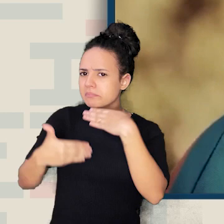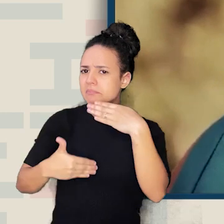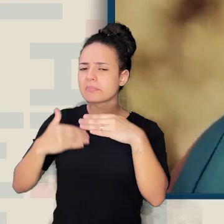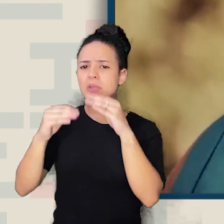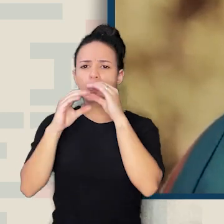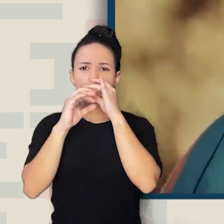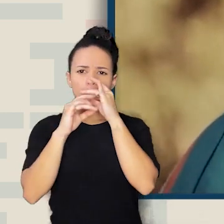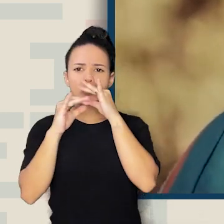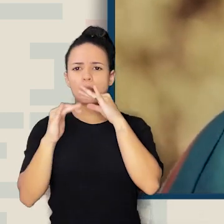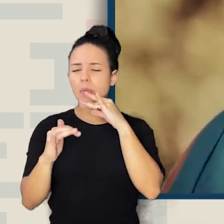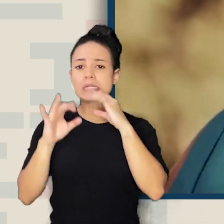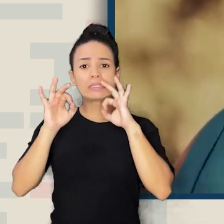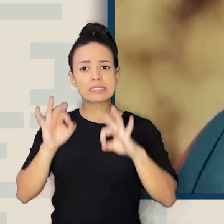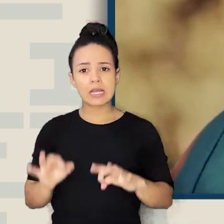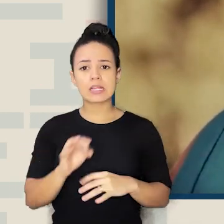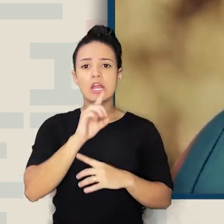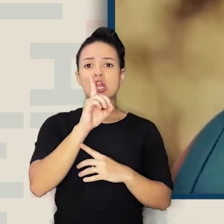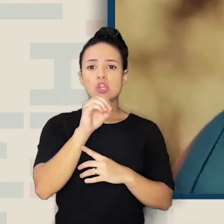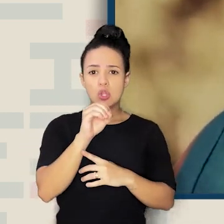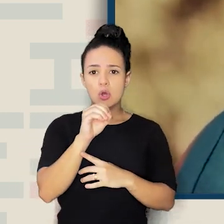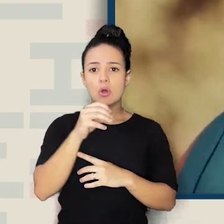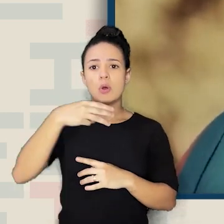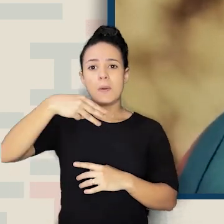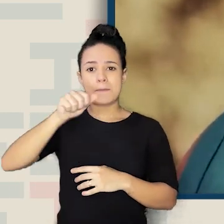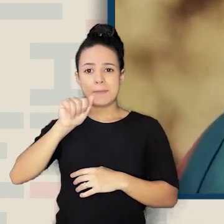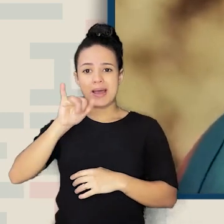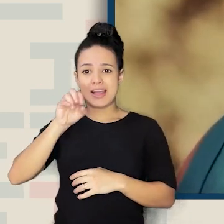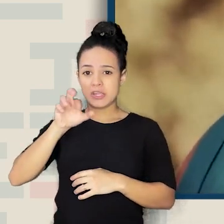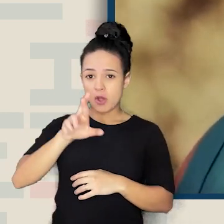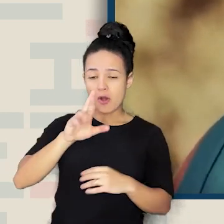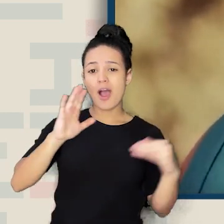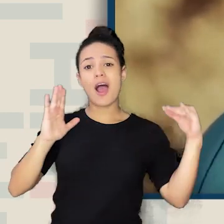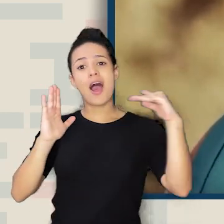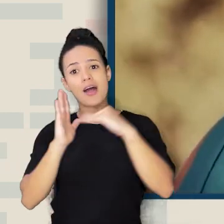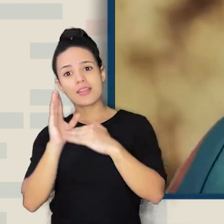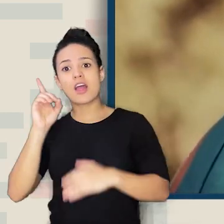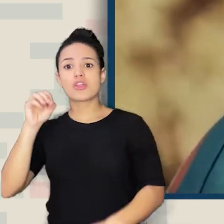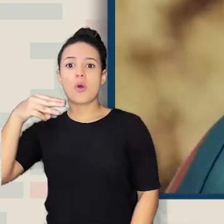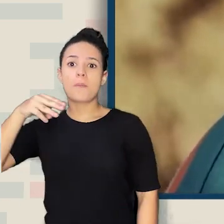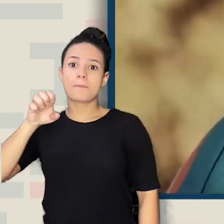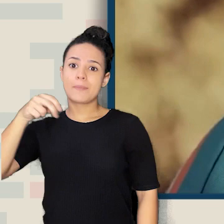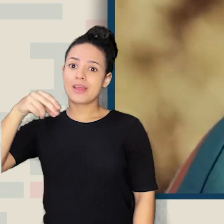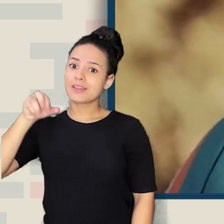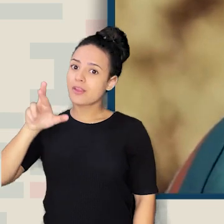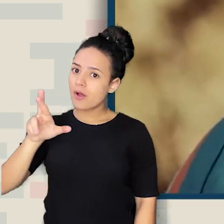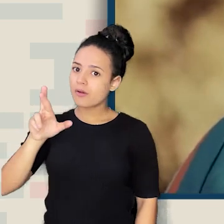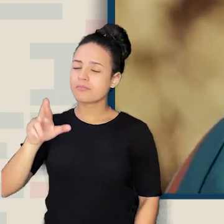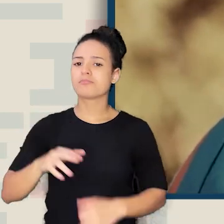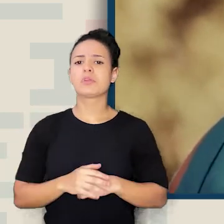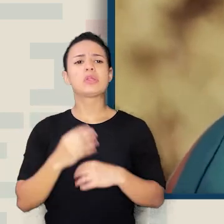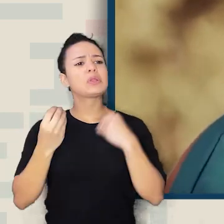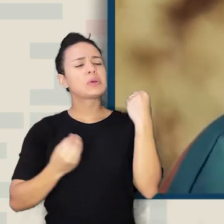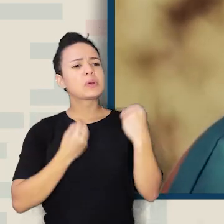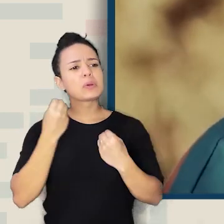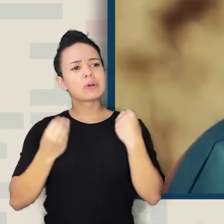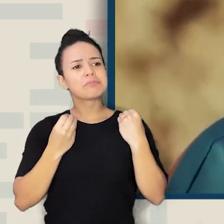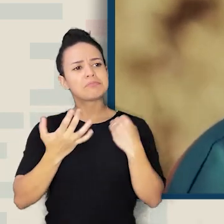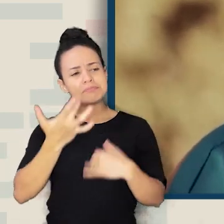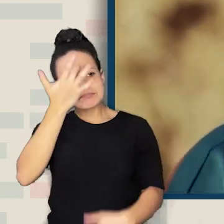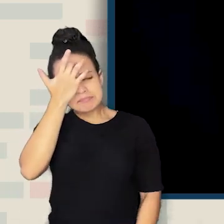assim eu comecei a tocar as notas certinhas, sabe? Do dó maior ao dó